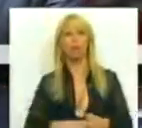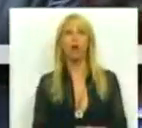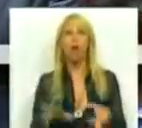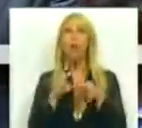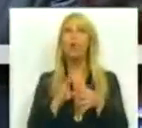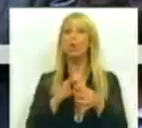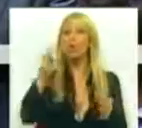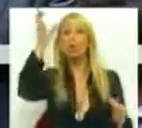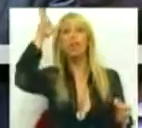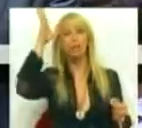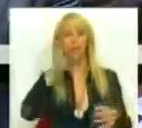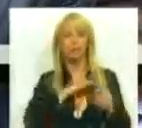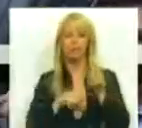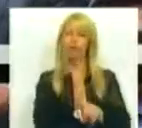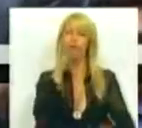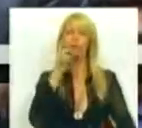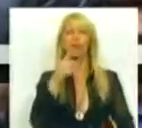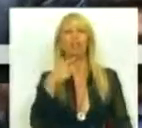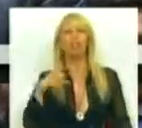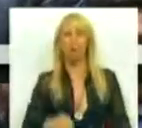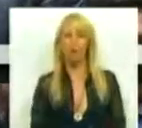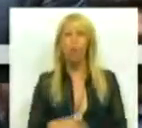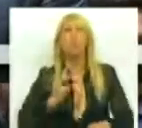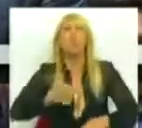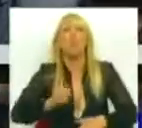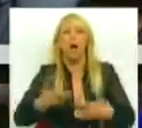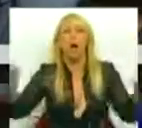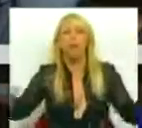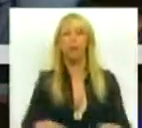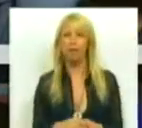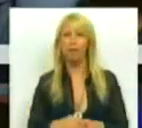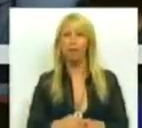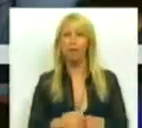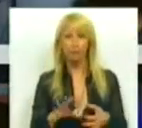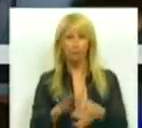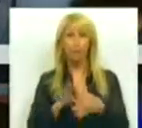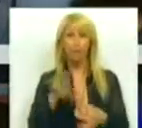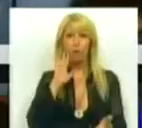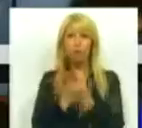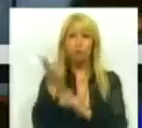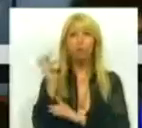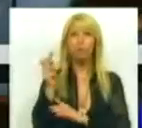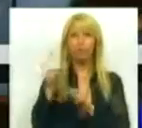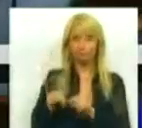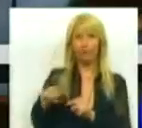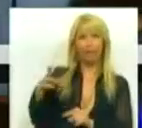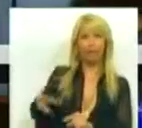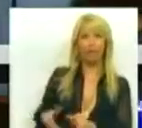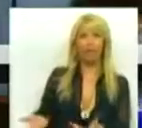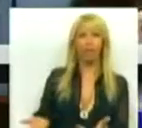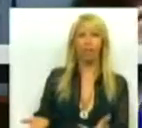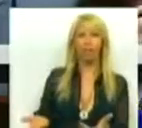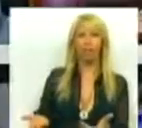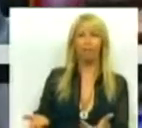Consolidação inteligente, Sr. Deputado António José Seguro. Qual? A consolidação dos últimos anos que tivemos em Portugal? Bem